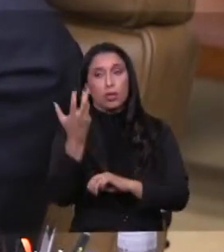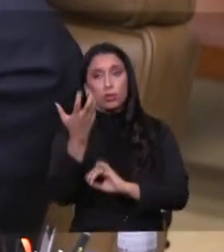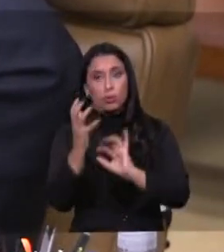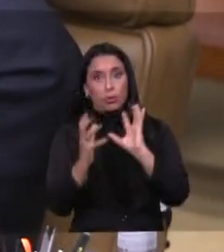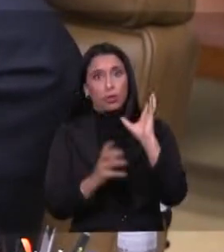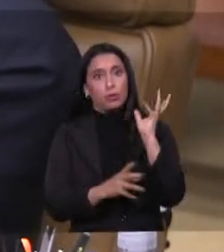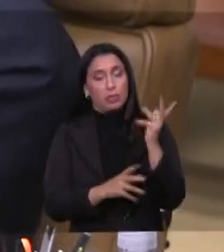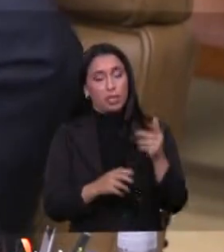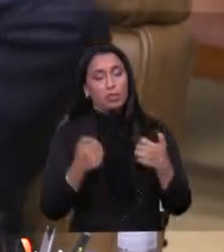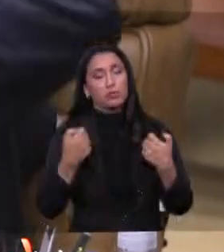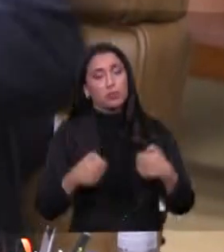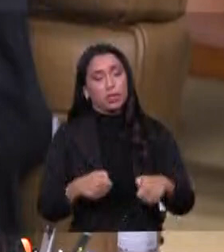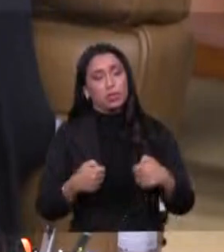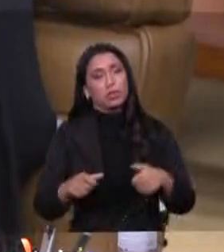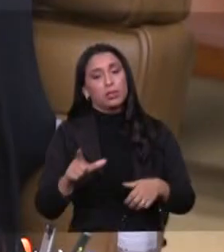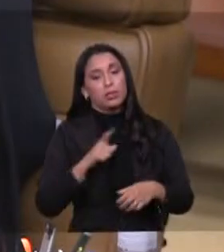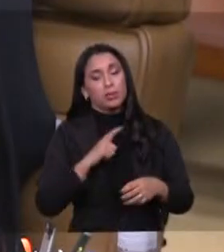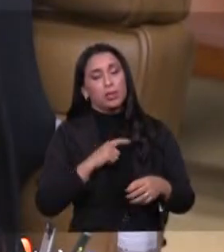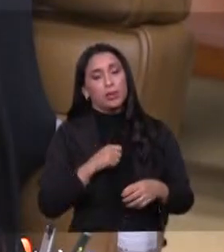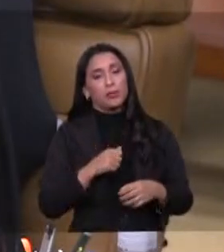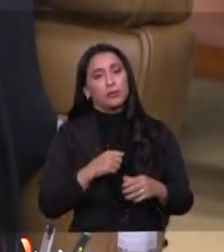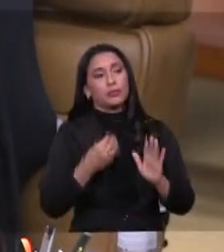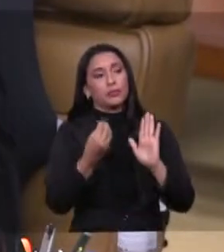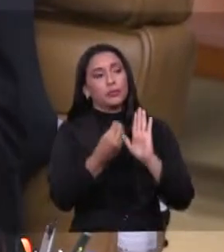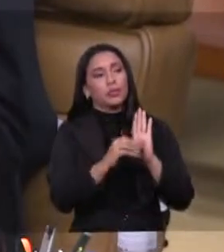ambiente. Os itens